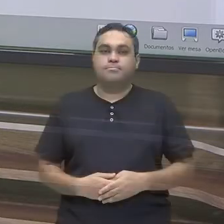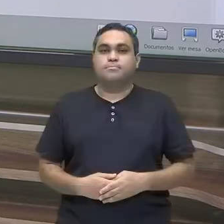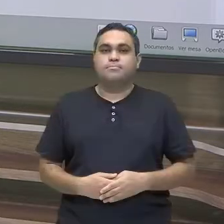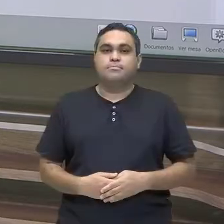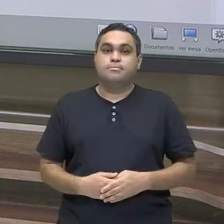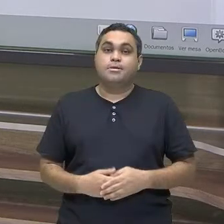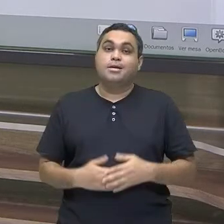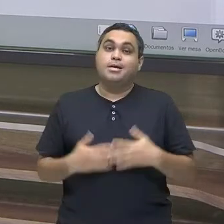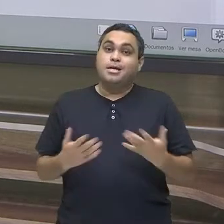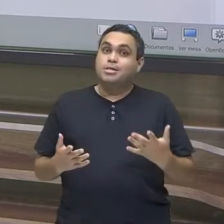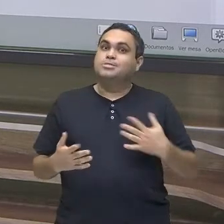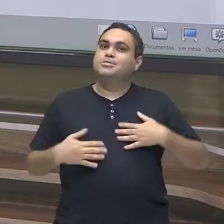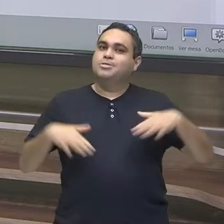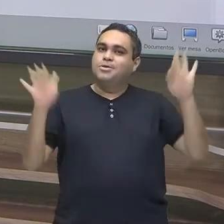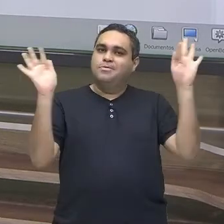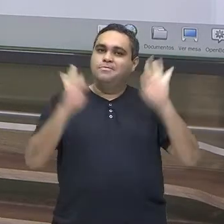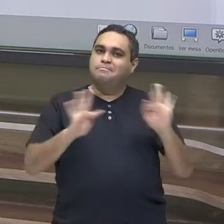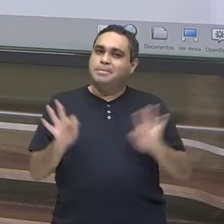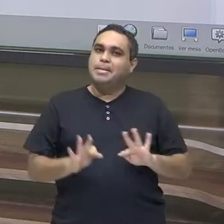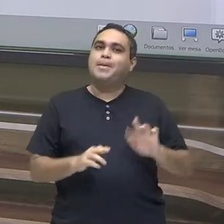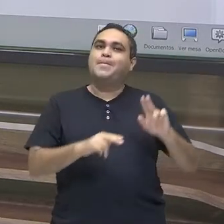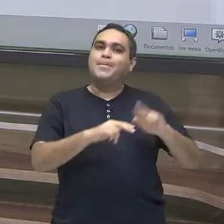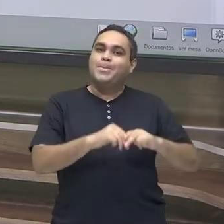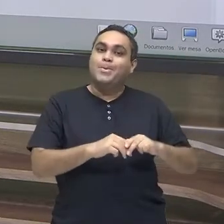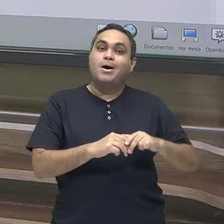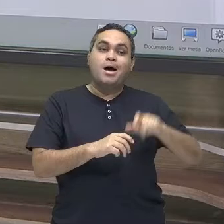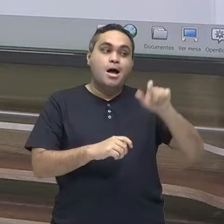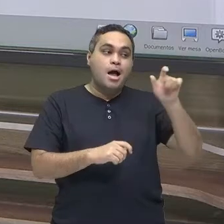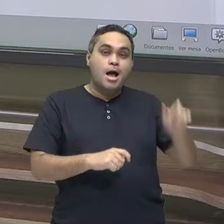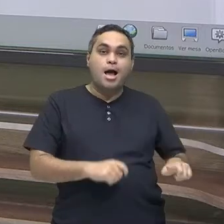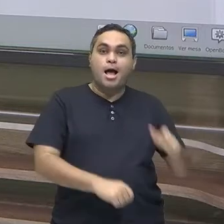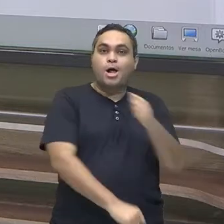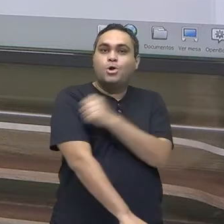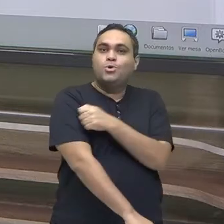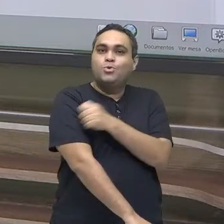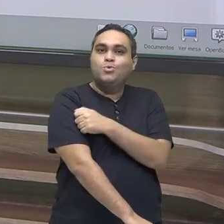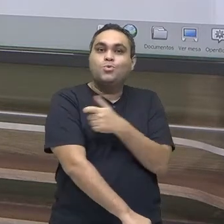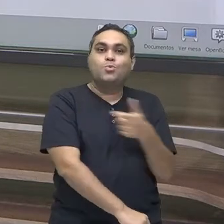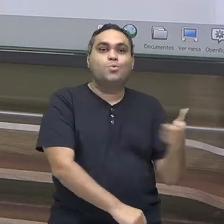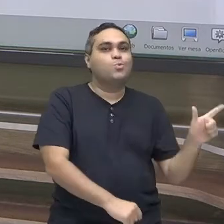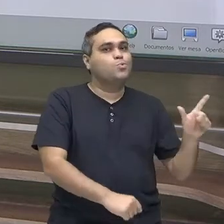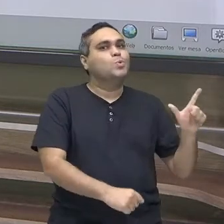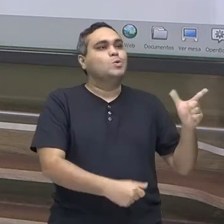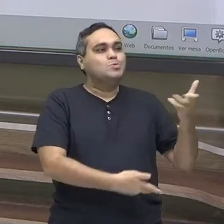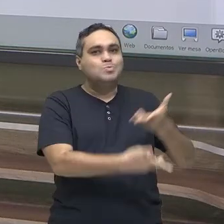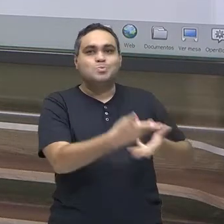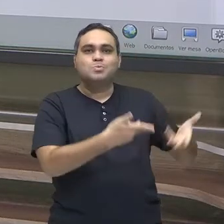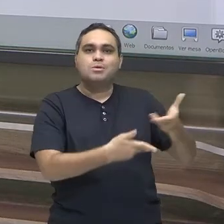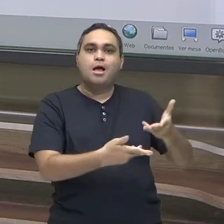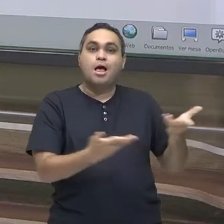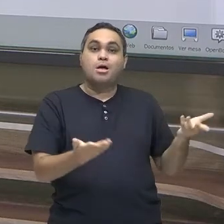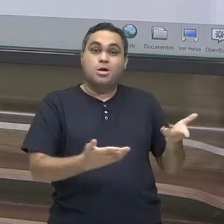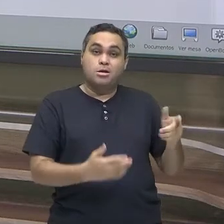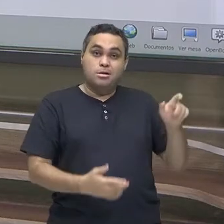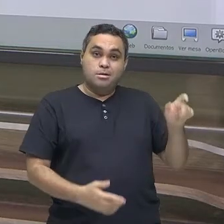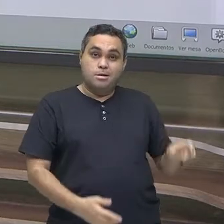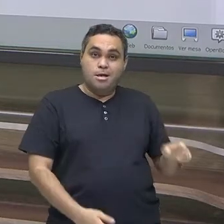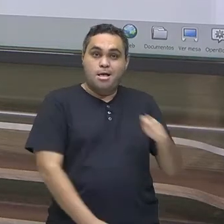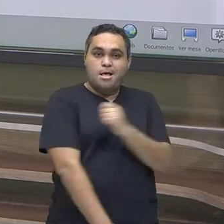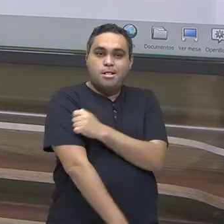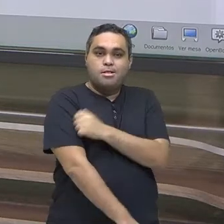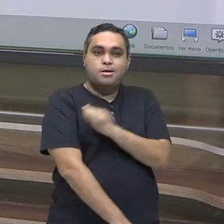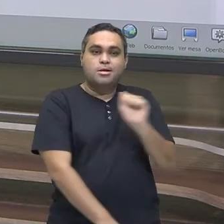Já estou ficando feliz porque nós temos mais uma participação. Agora nós temos a participação da nossa aluna Ana